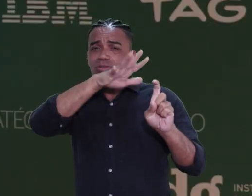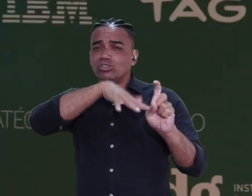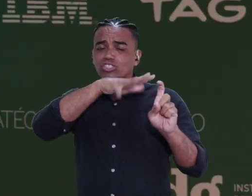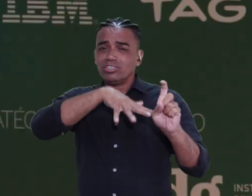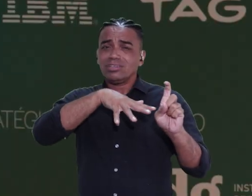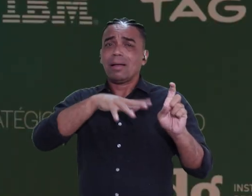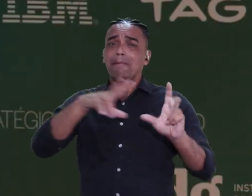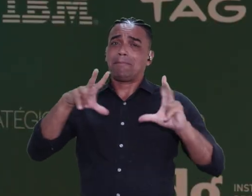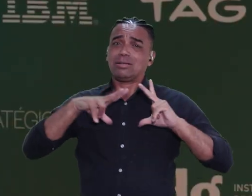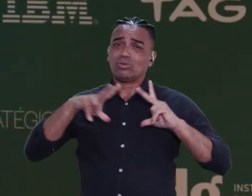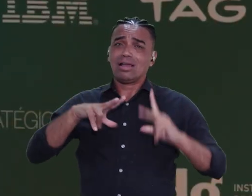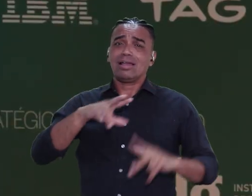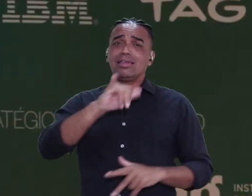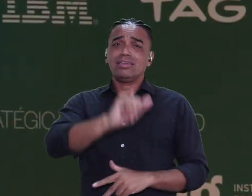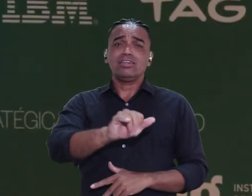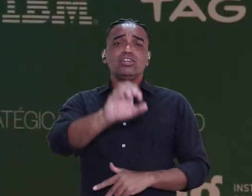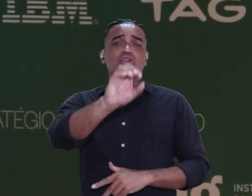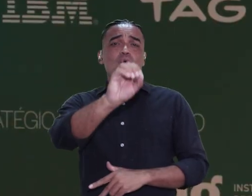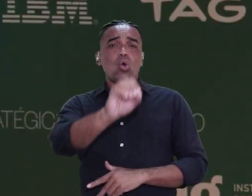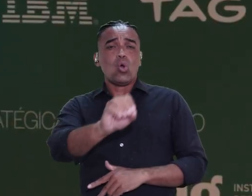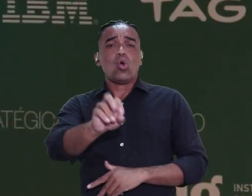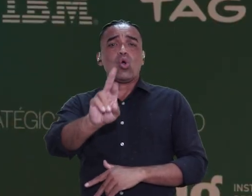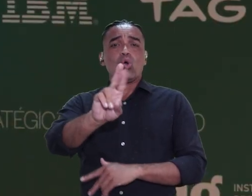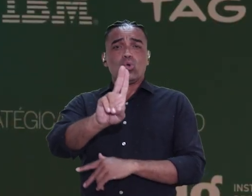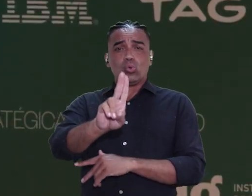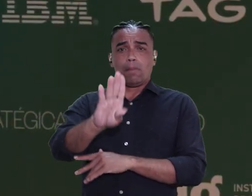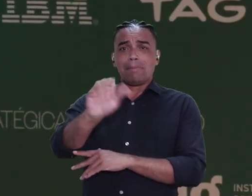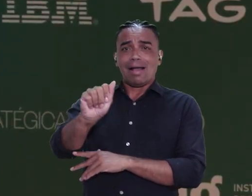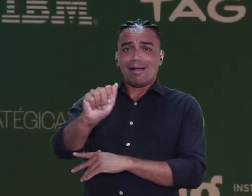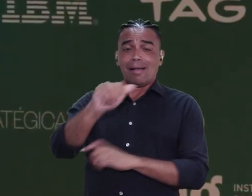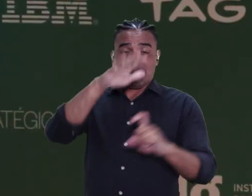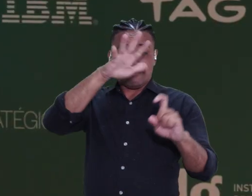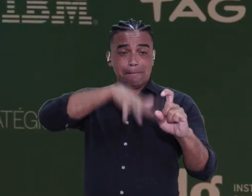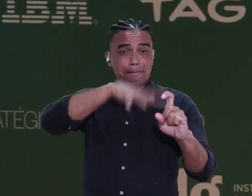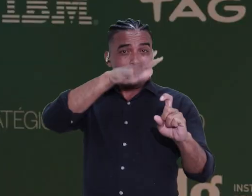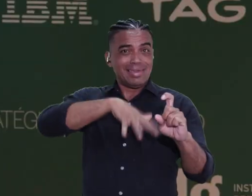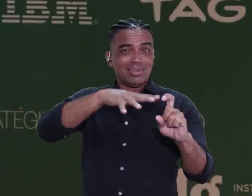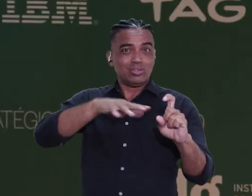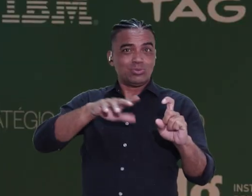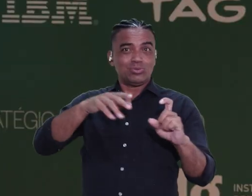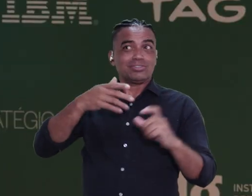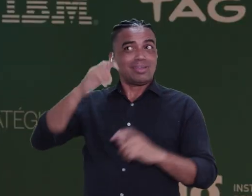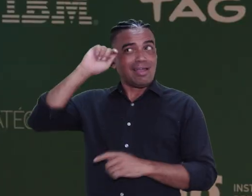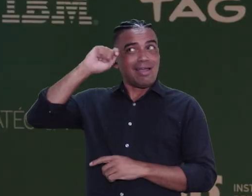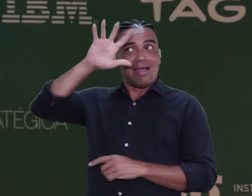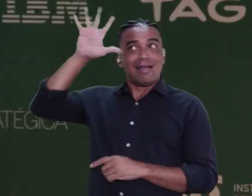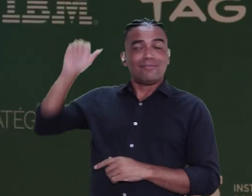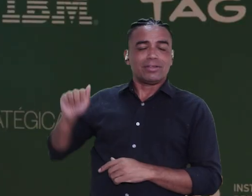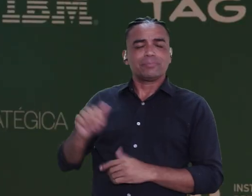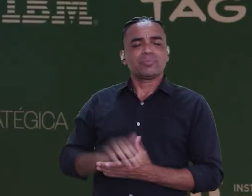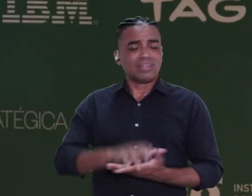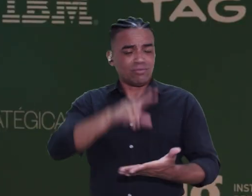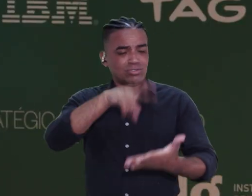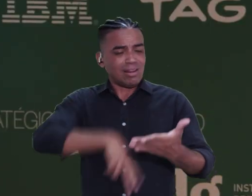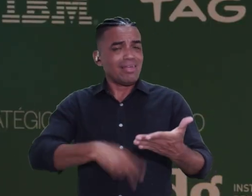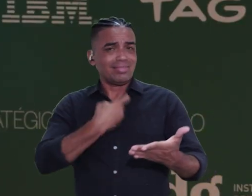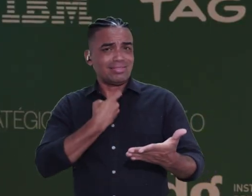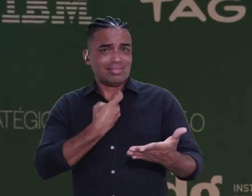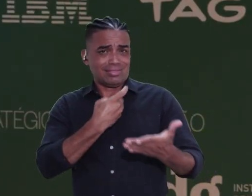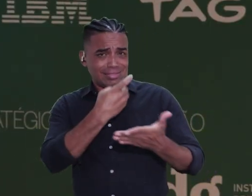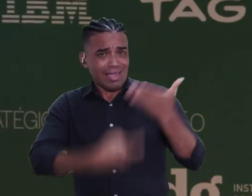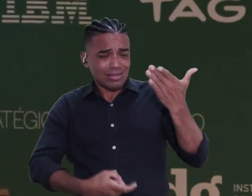mas dos mitos africanos. E aí, quando você lê, no meio do caminho tinha uma